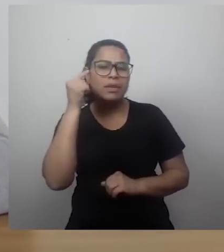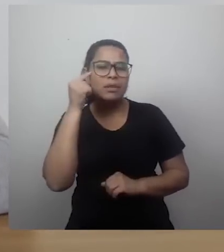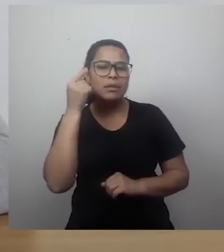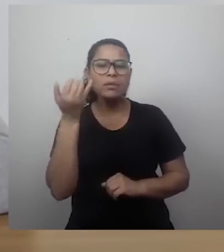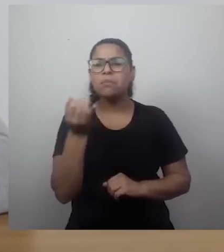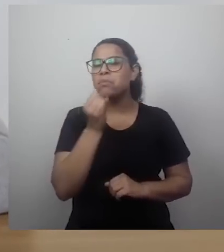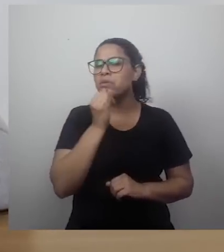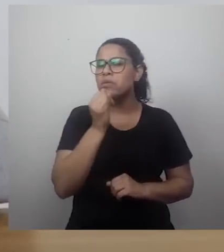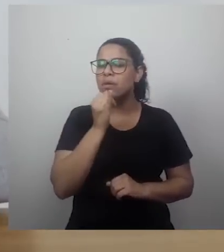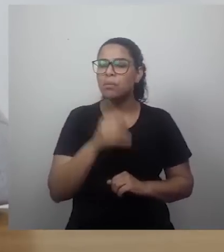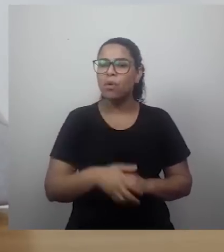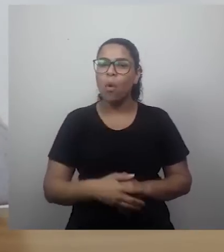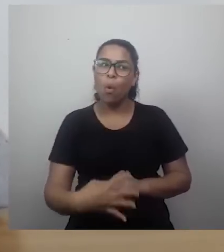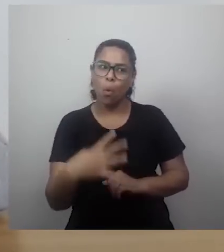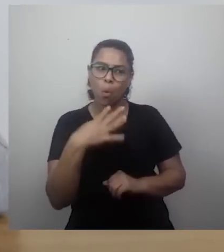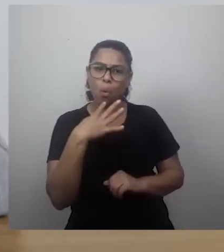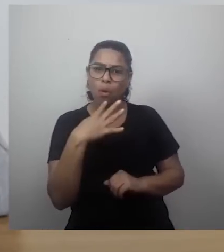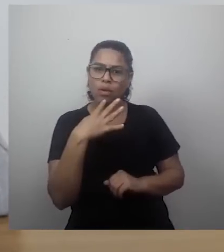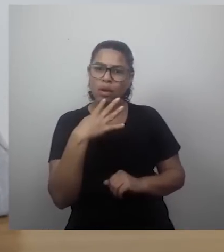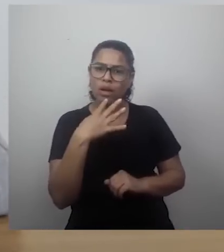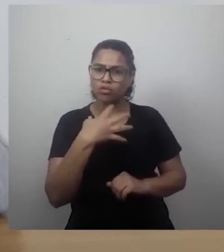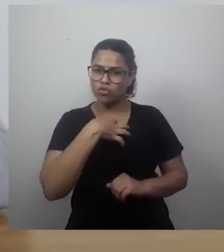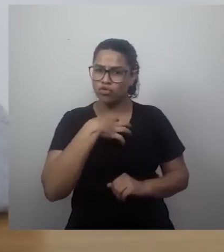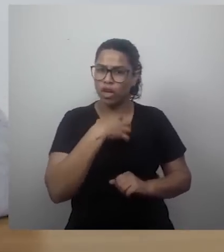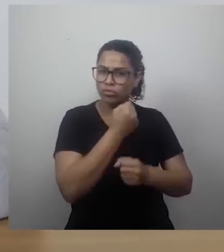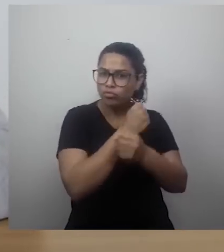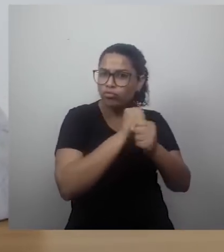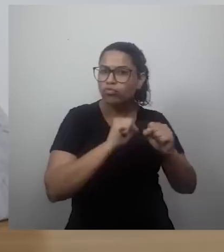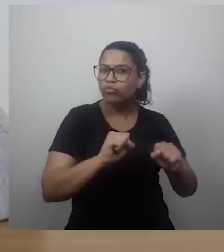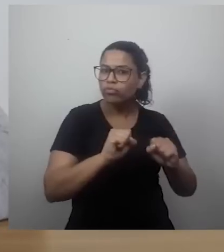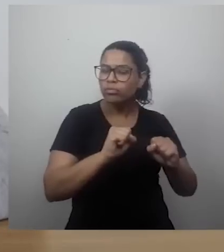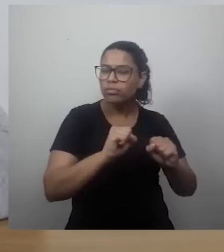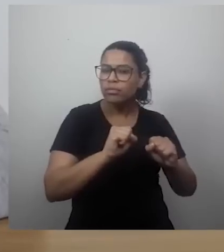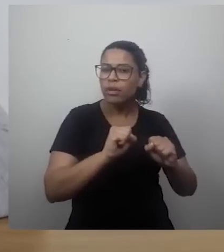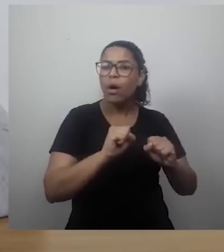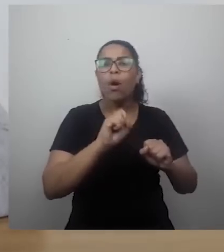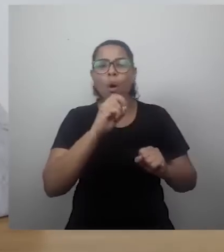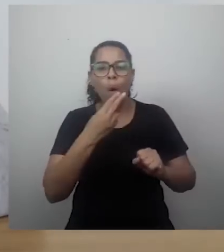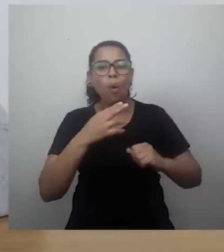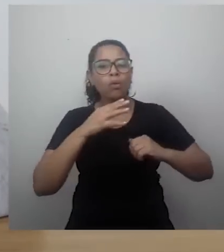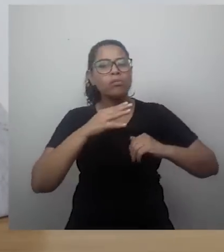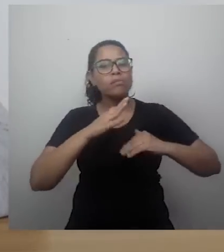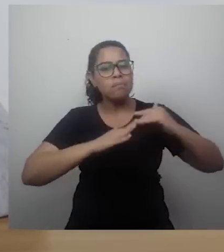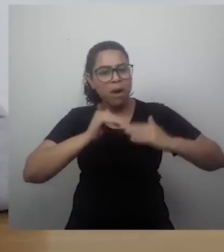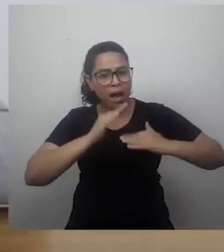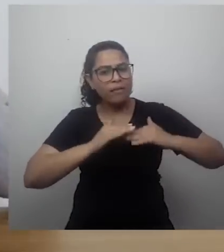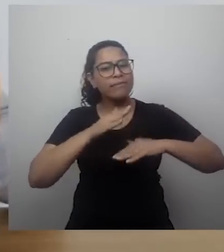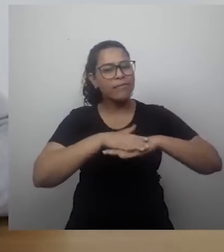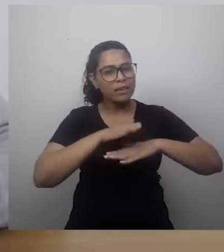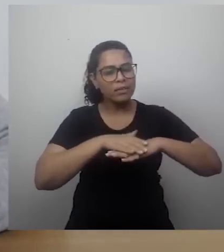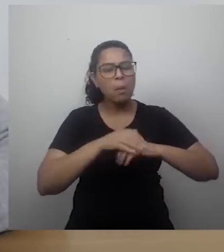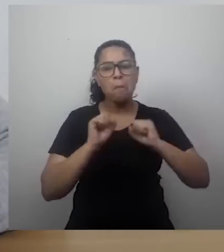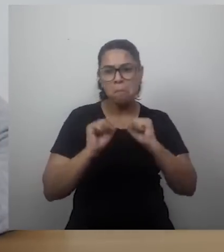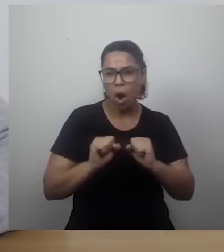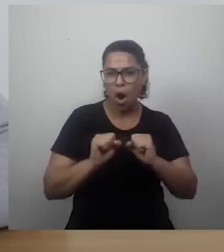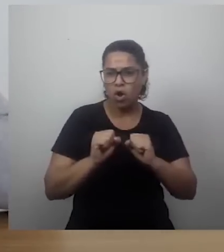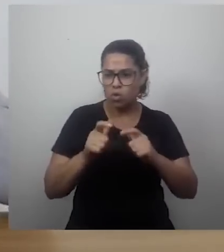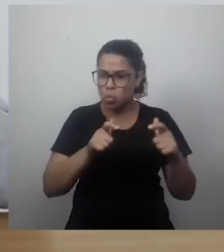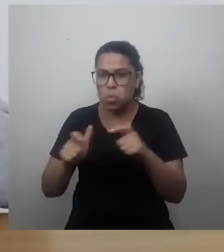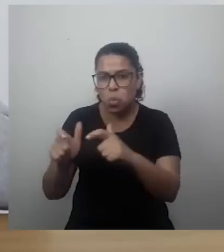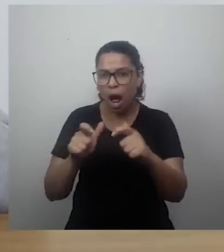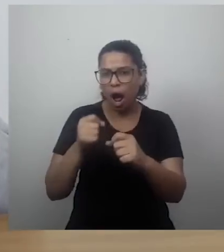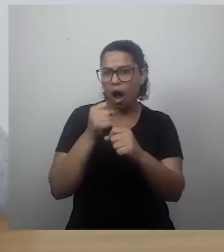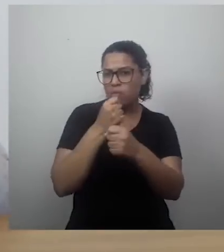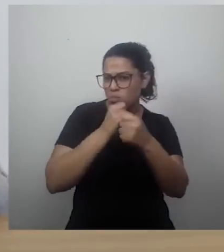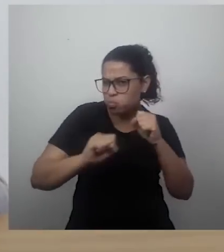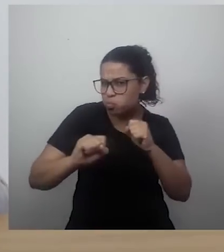quando conhecemos os gestos de uma luta, ou somos praticantes dela, podemos sair lutando em qualquer lugar? Eu